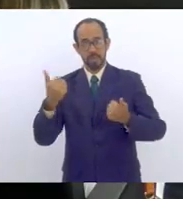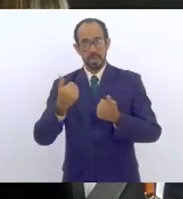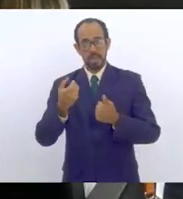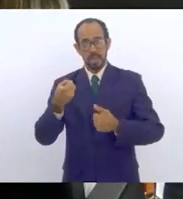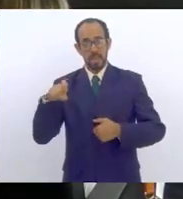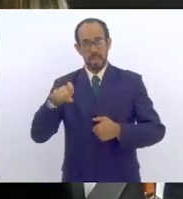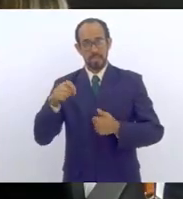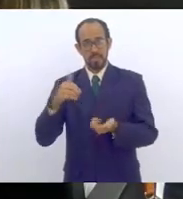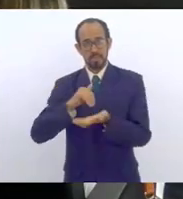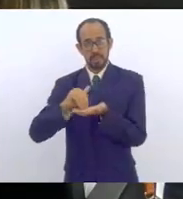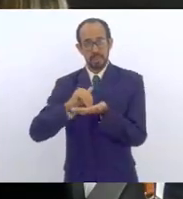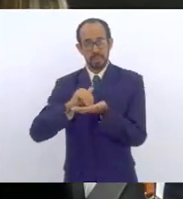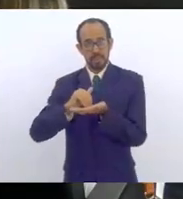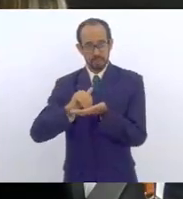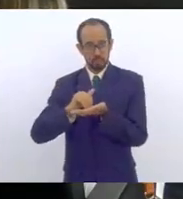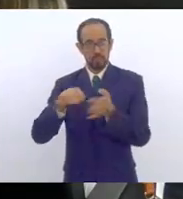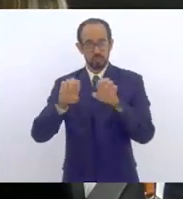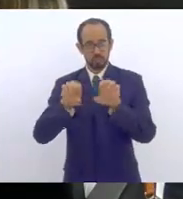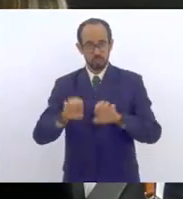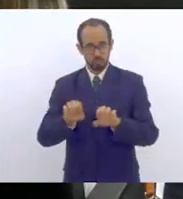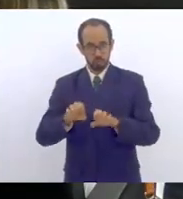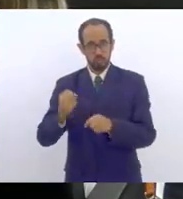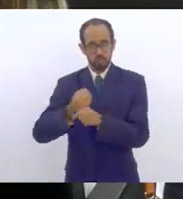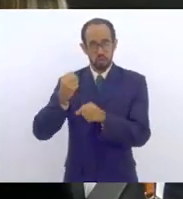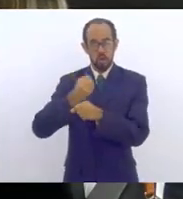de infraestrutura e obras